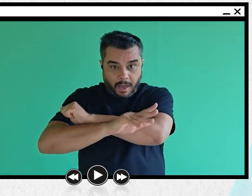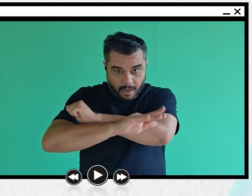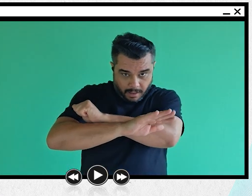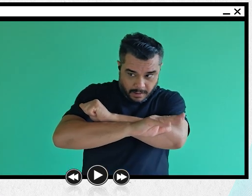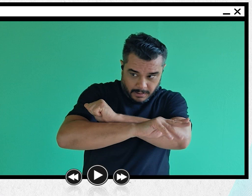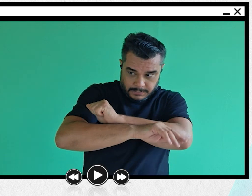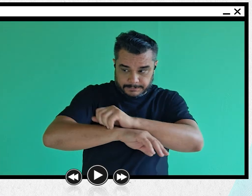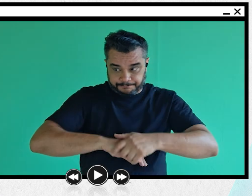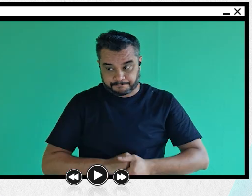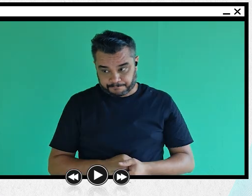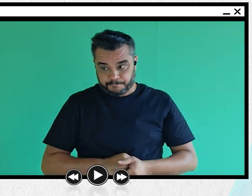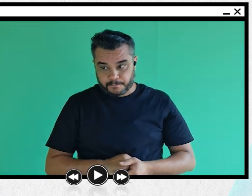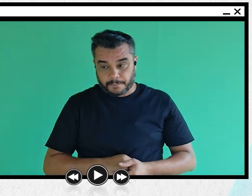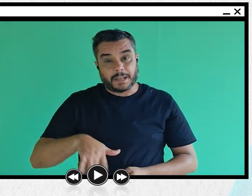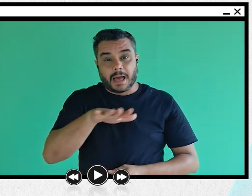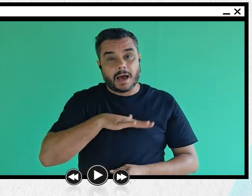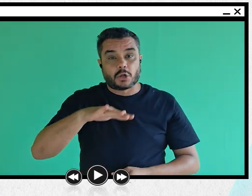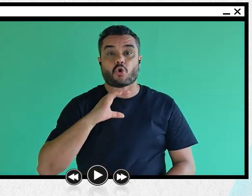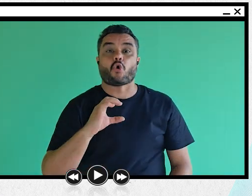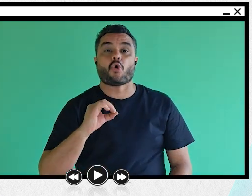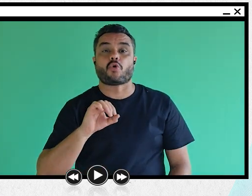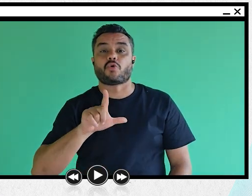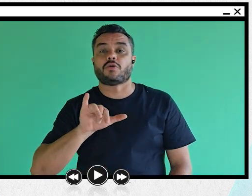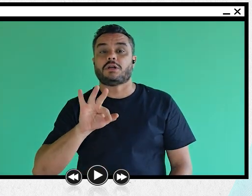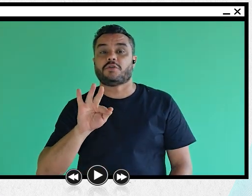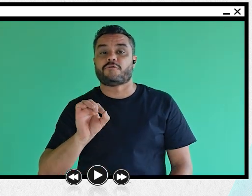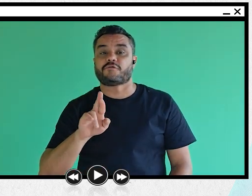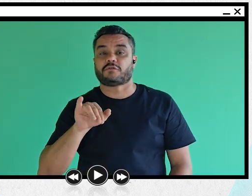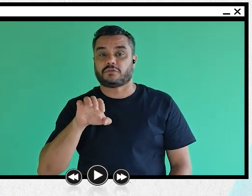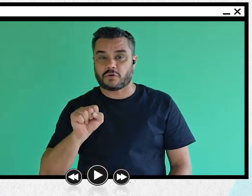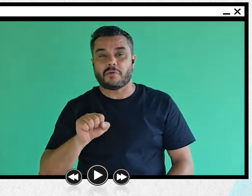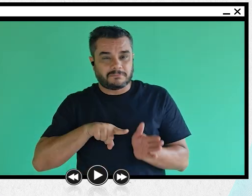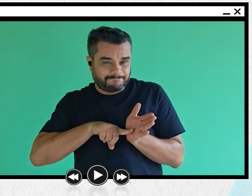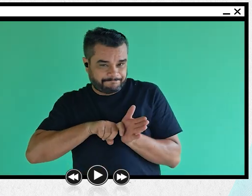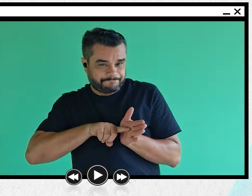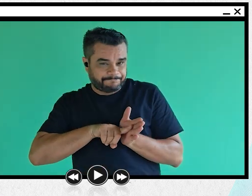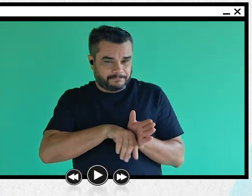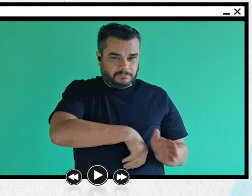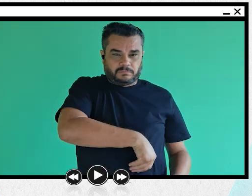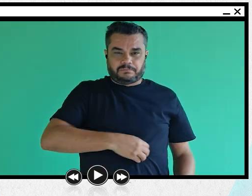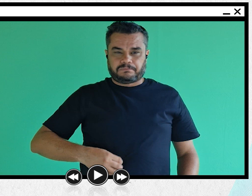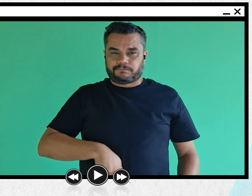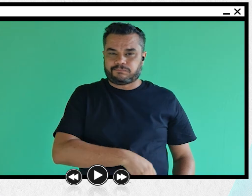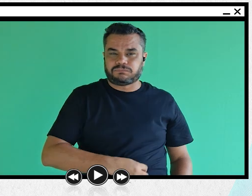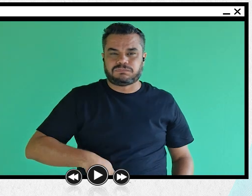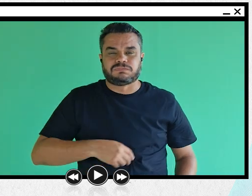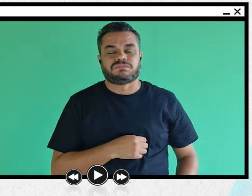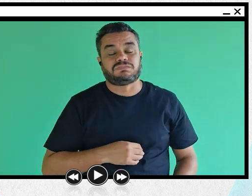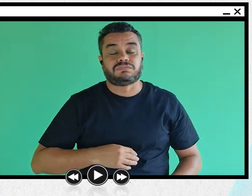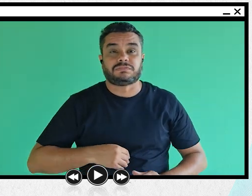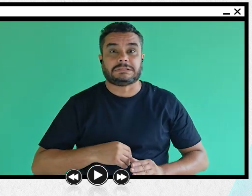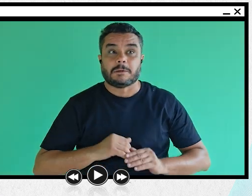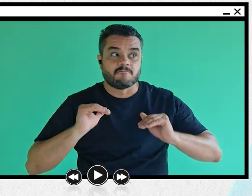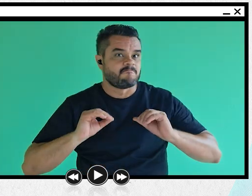águas cinzas. Do ponto de vista de coliformes, é interessante, né, que o número de coliformes totais é relativamente alto nessas